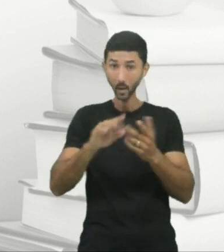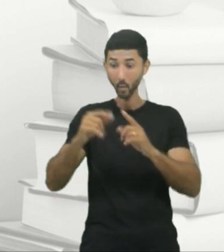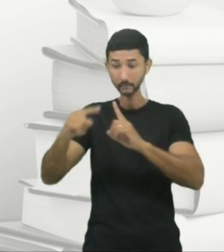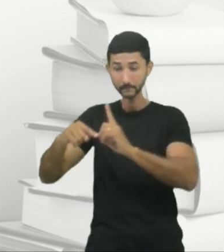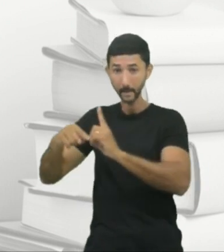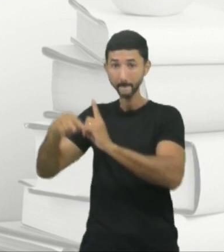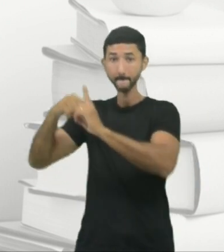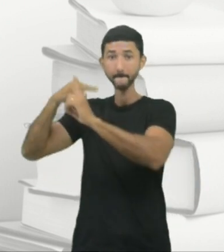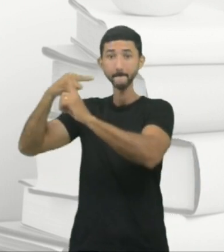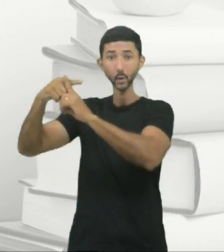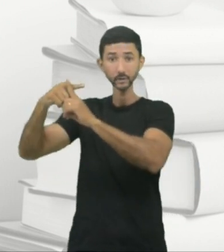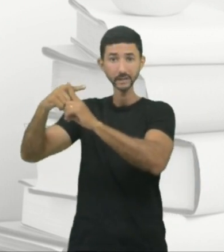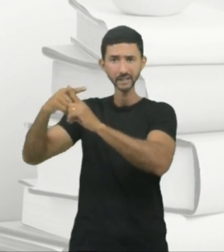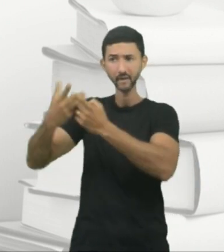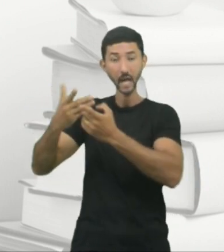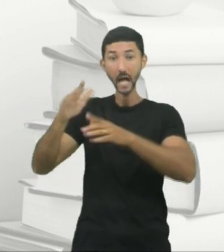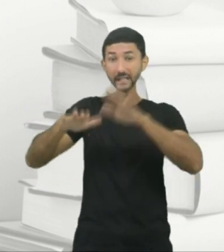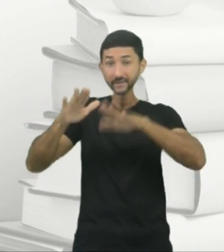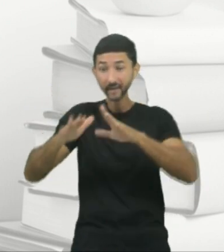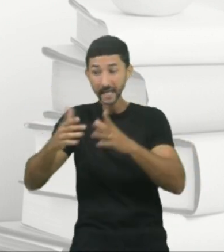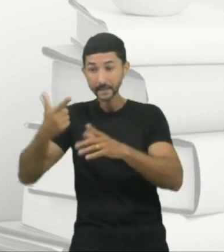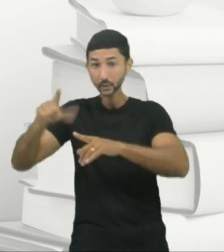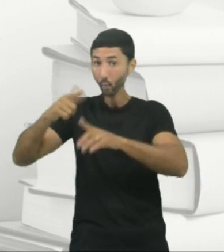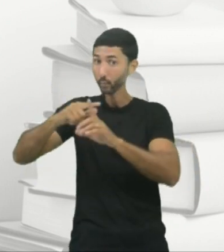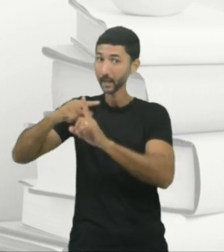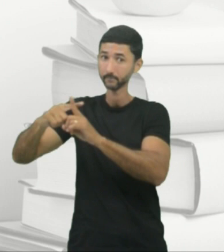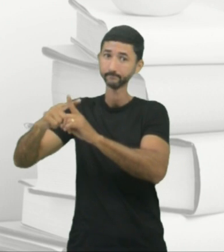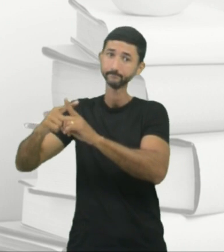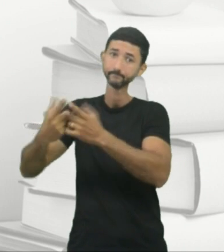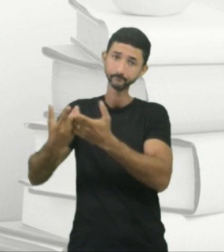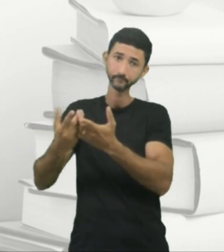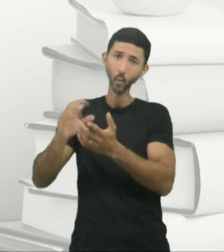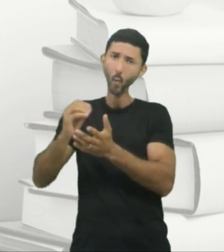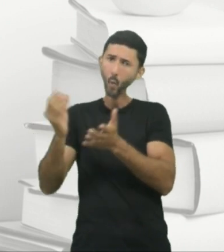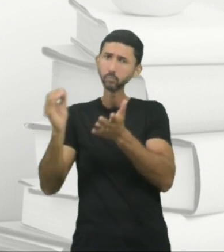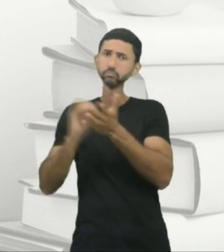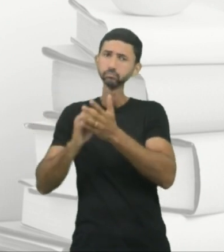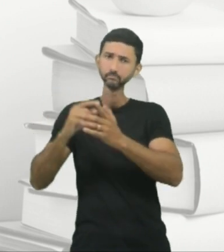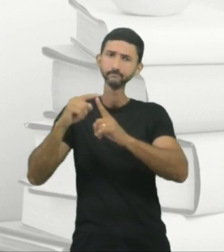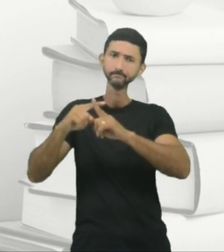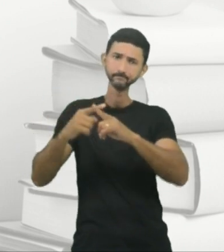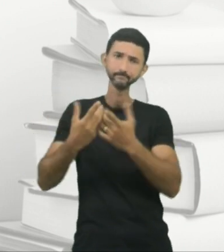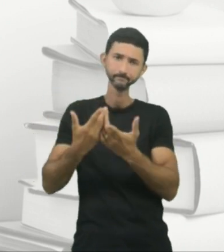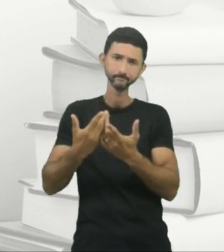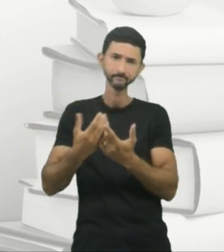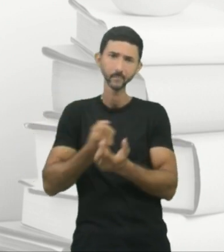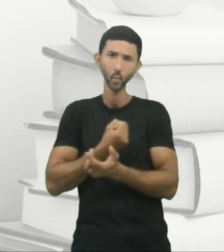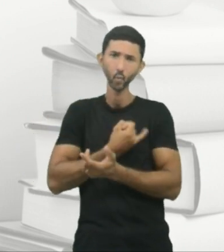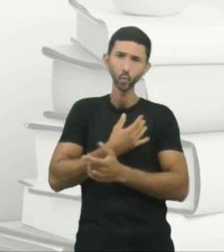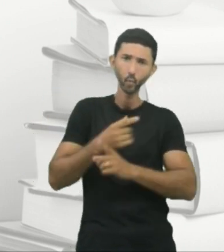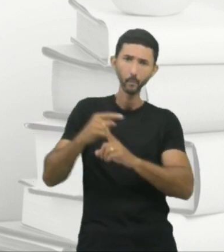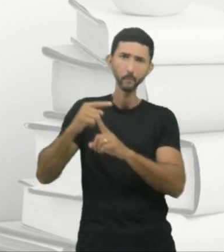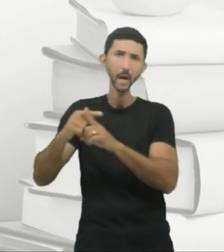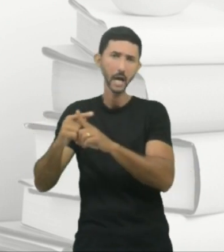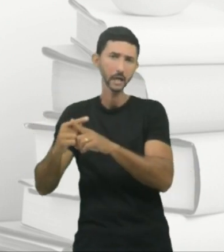positivo pode não acompanhar sinal ou até mesmo pode acompanhar um sinal de mais. Mas